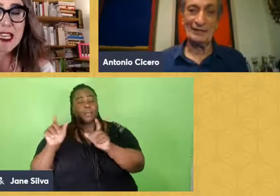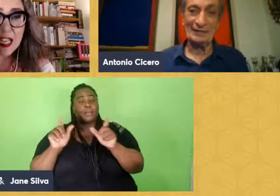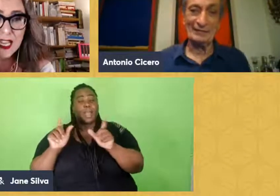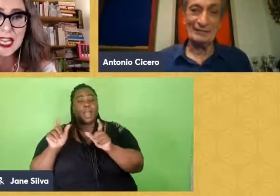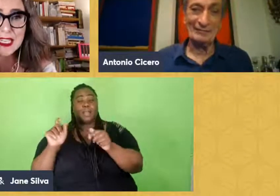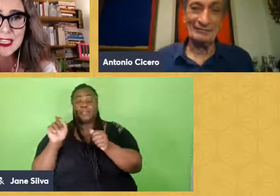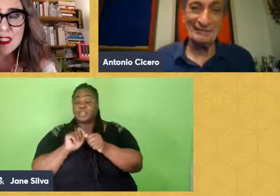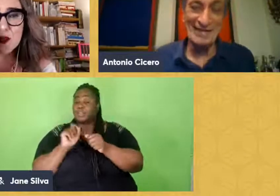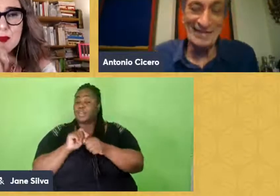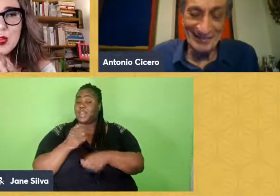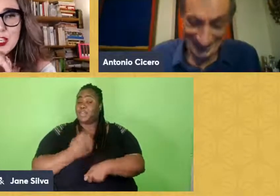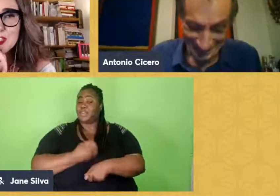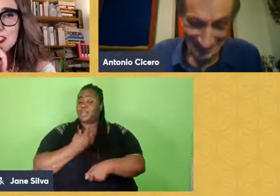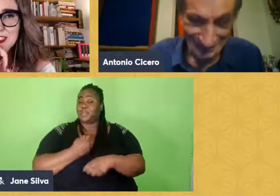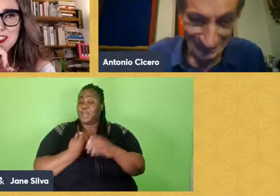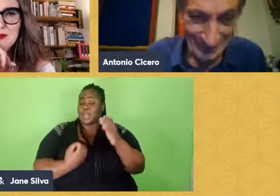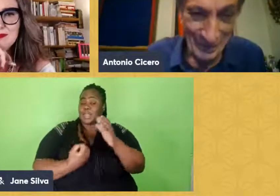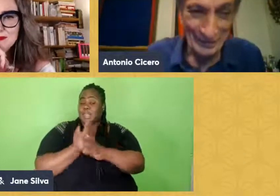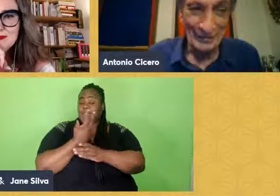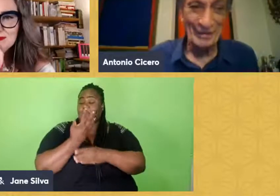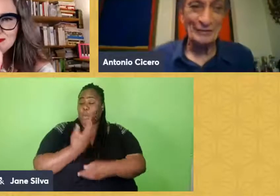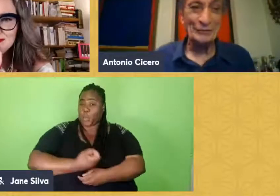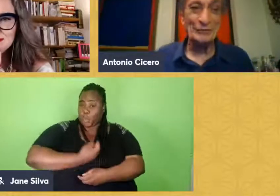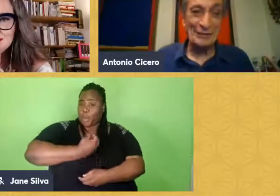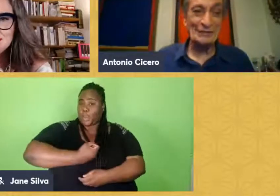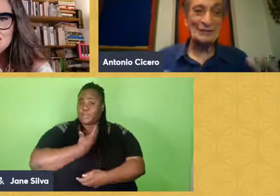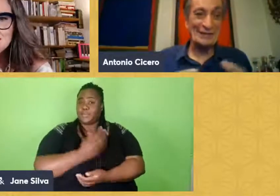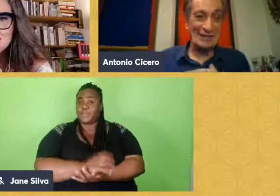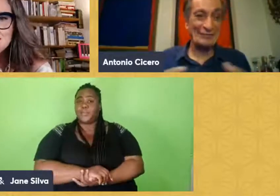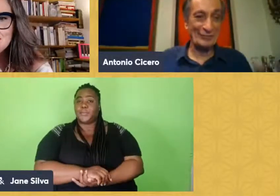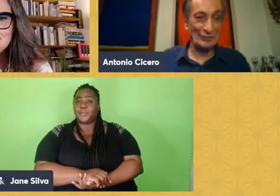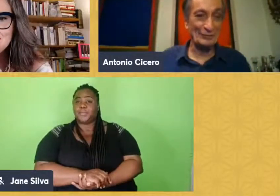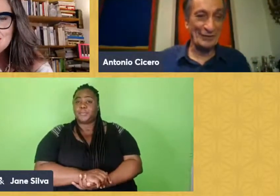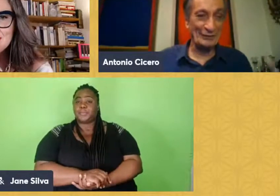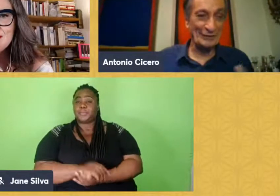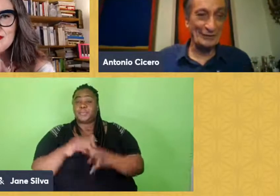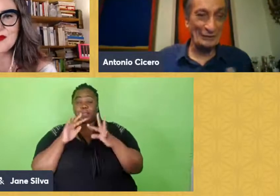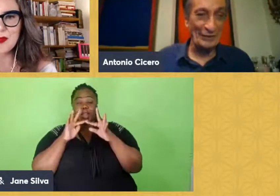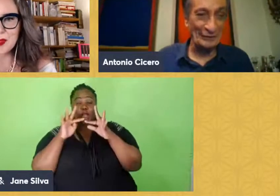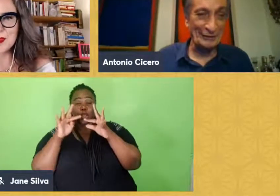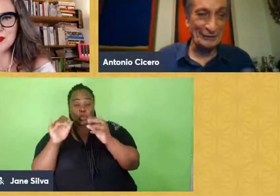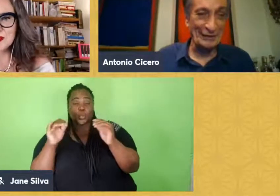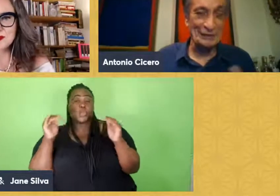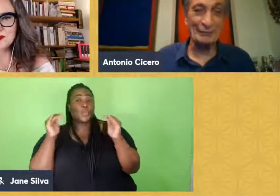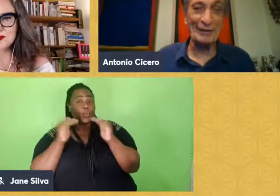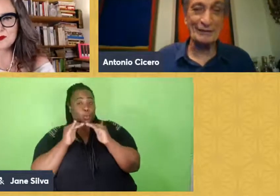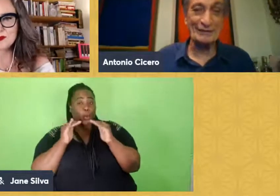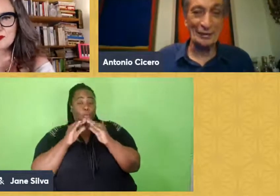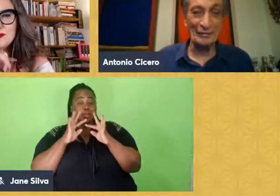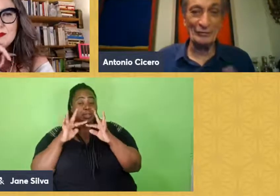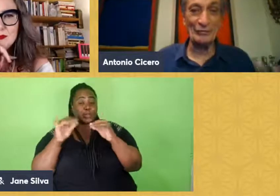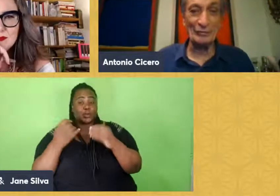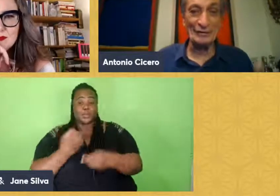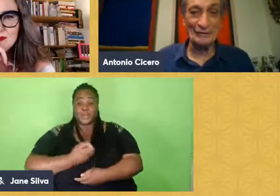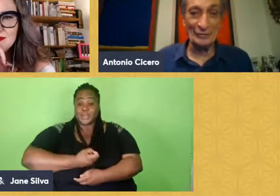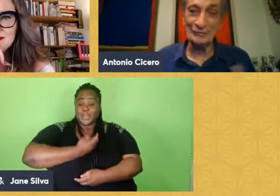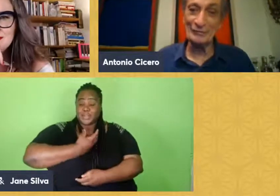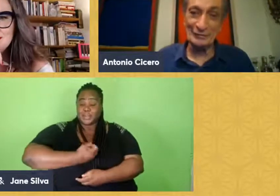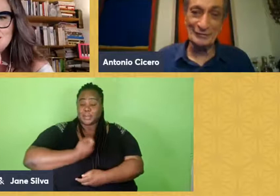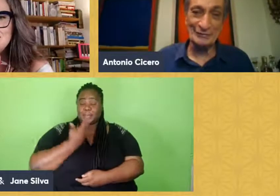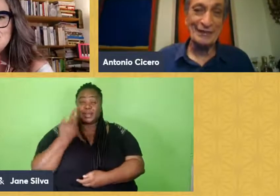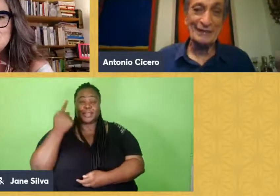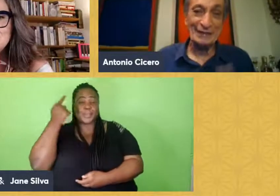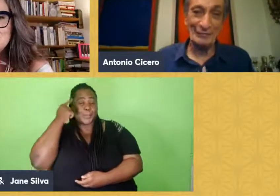definir a criação poética, né? Tudo isso tem a ver uma coisa com a outra, né? Inspiração, intuição,